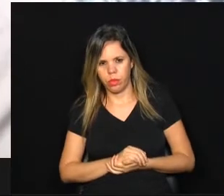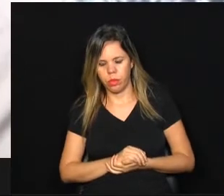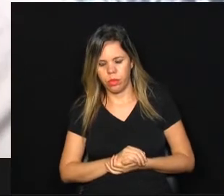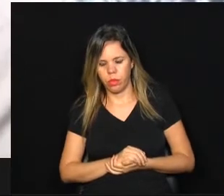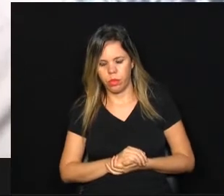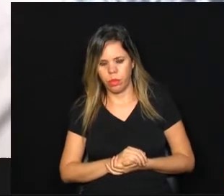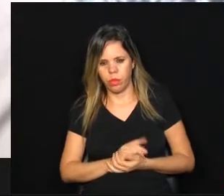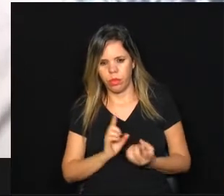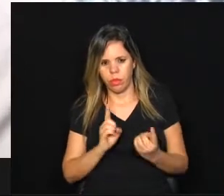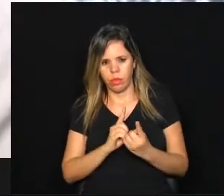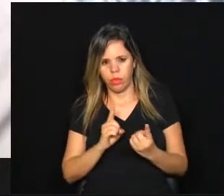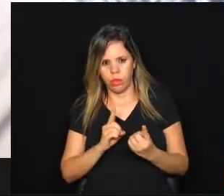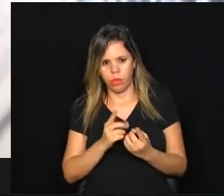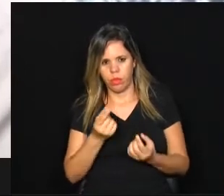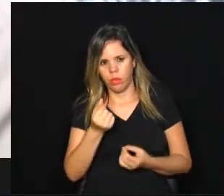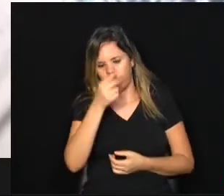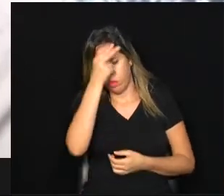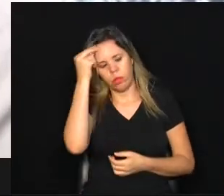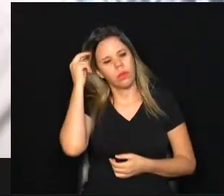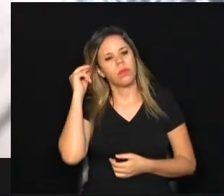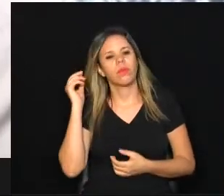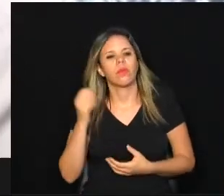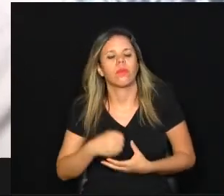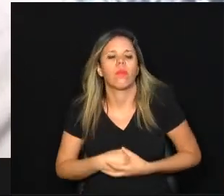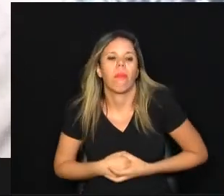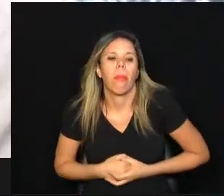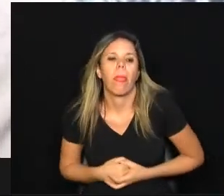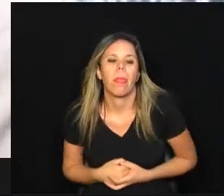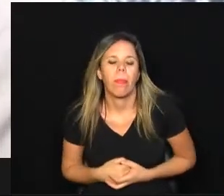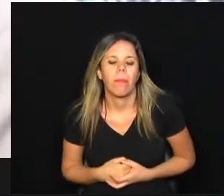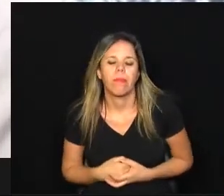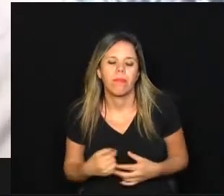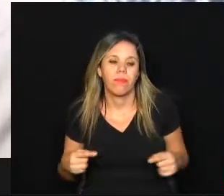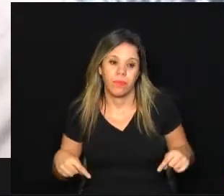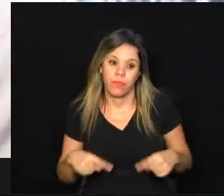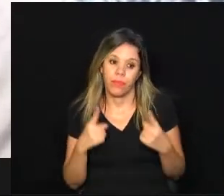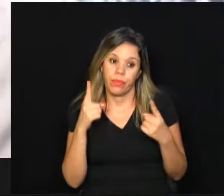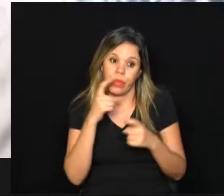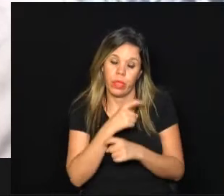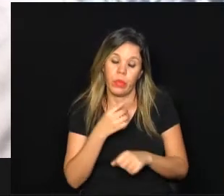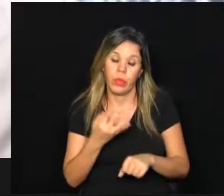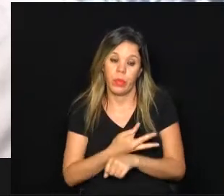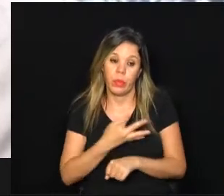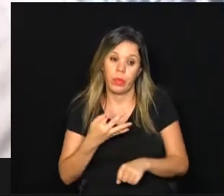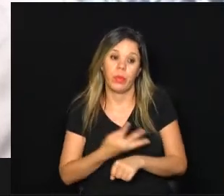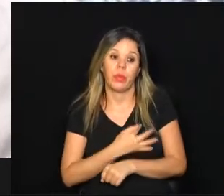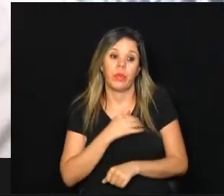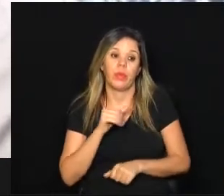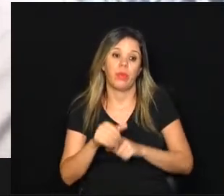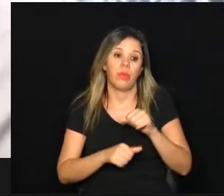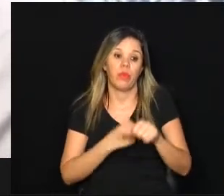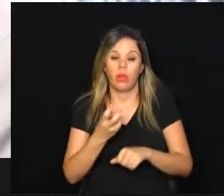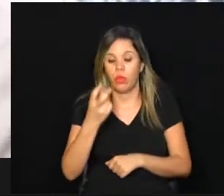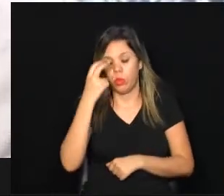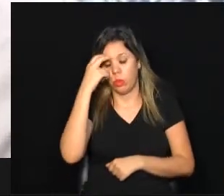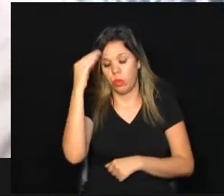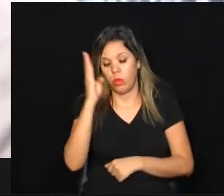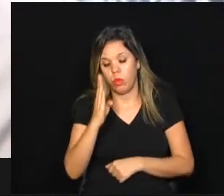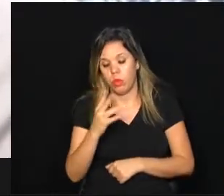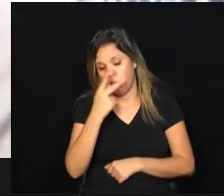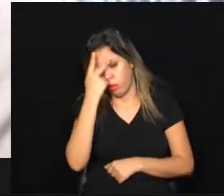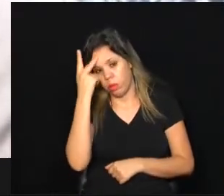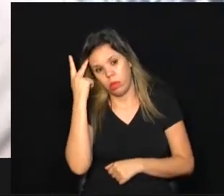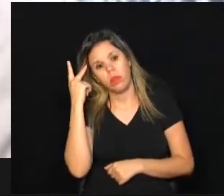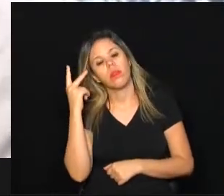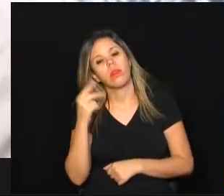dos serviços públicos, né? É um desafio tão grande quanto mudar a cultura do brasileiro, essa